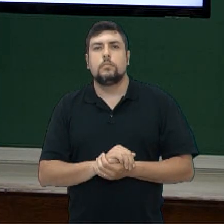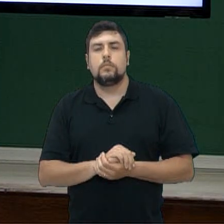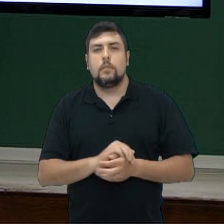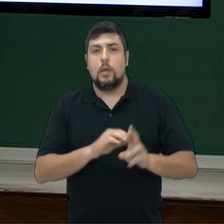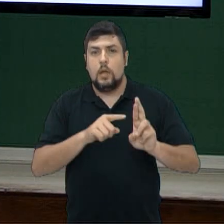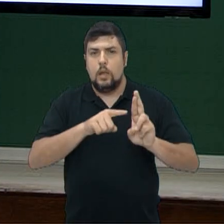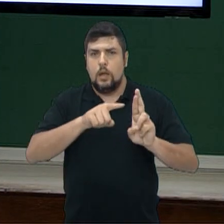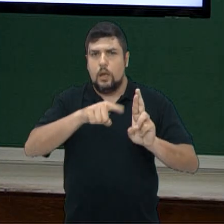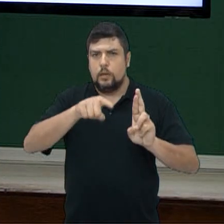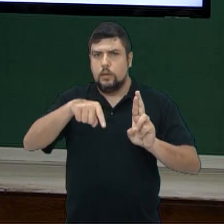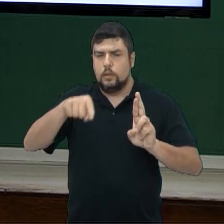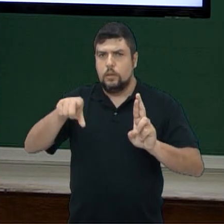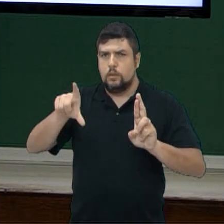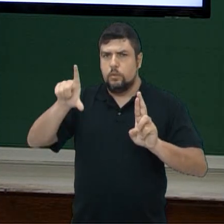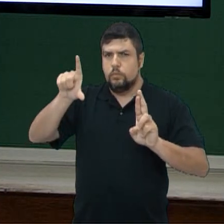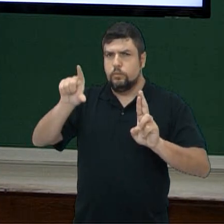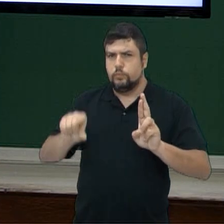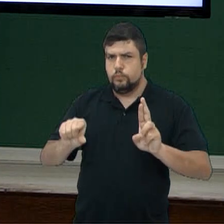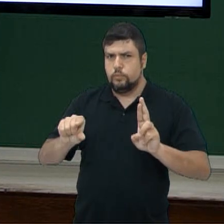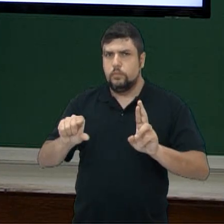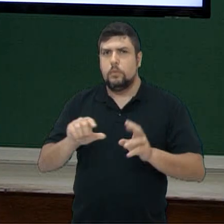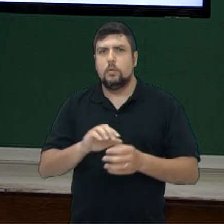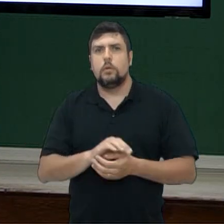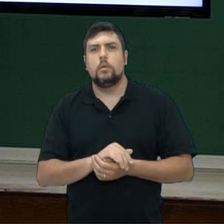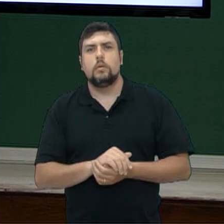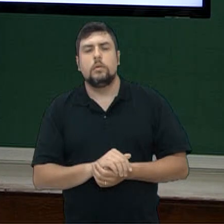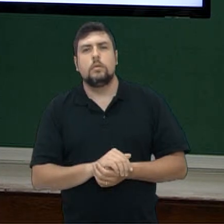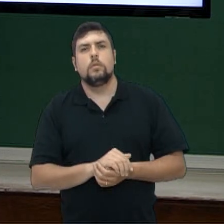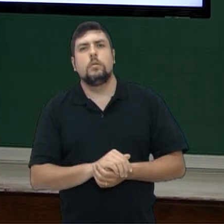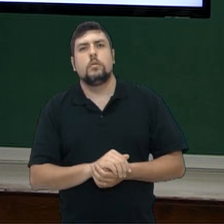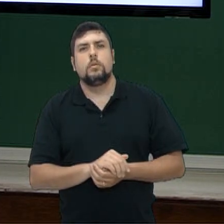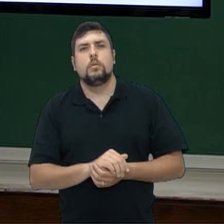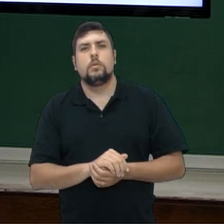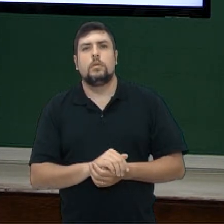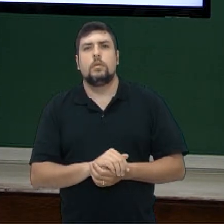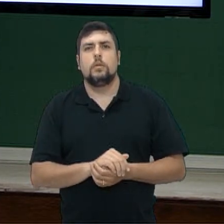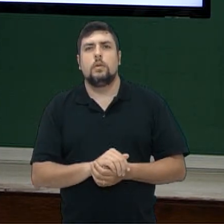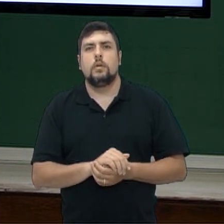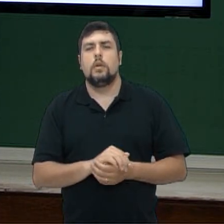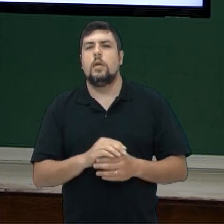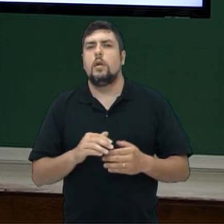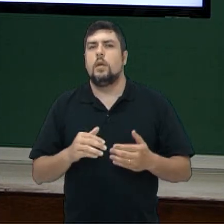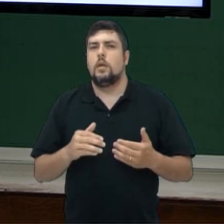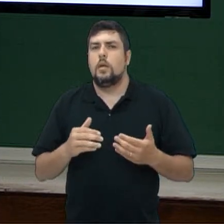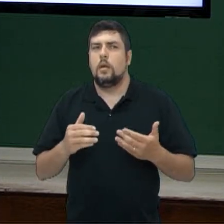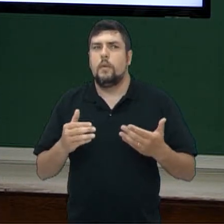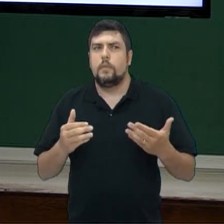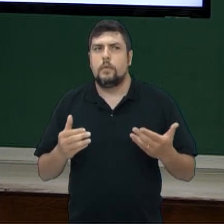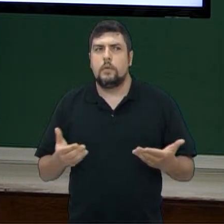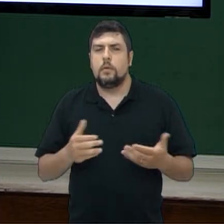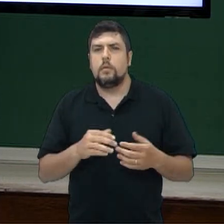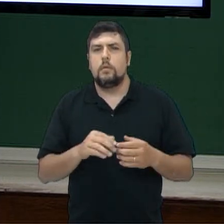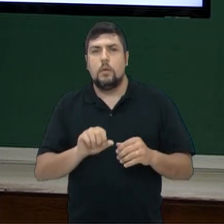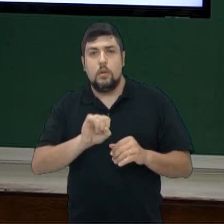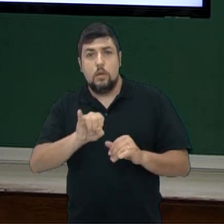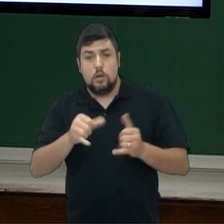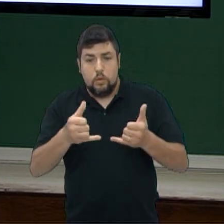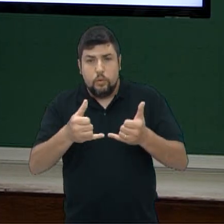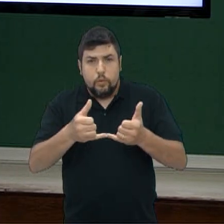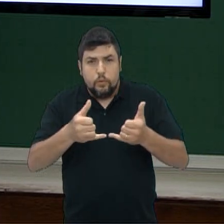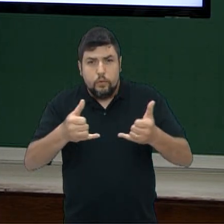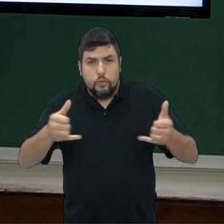elétrica diminua, né, no caso. Sua resistência elétrica diminua. No caso aqui, aumentando o